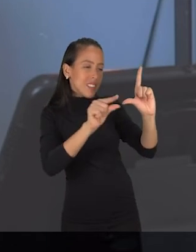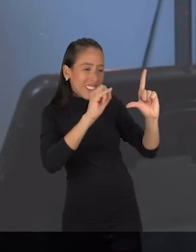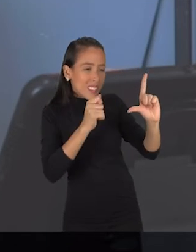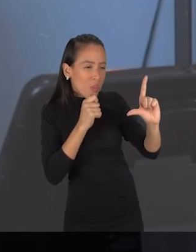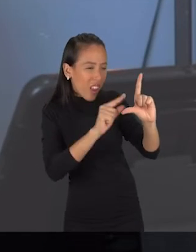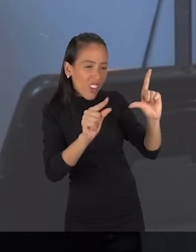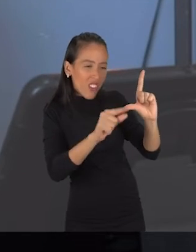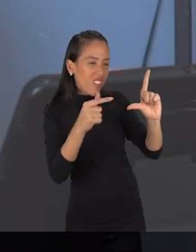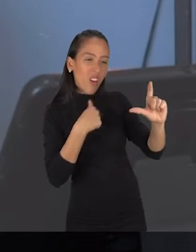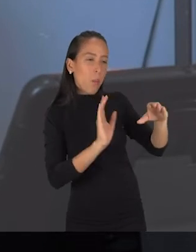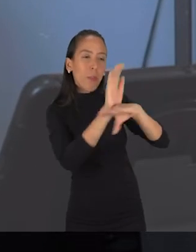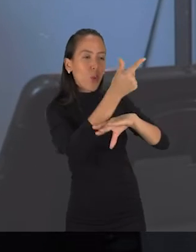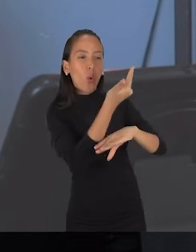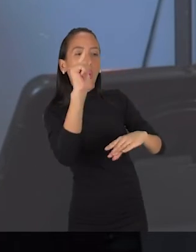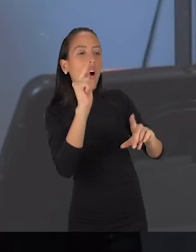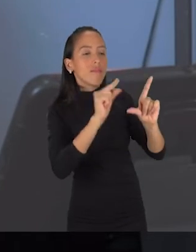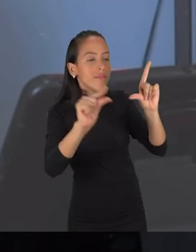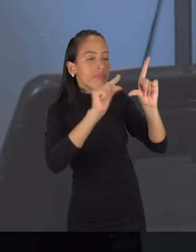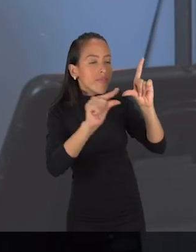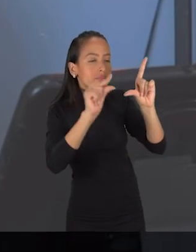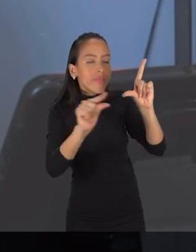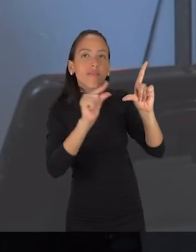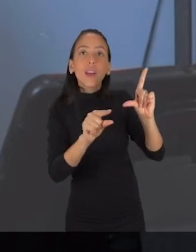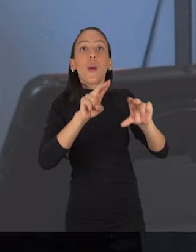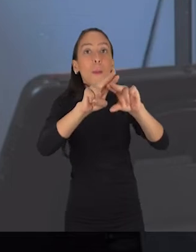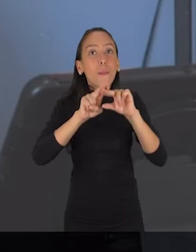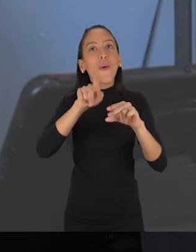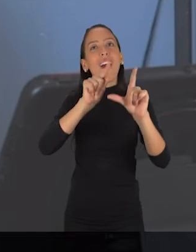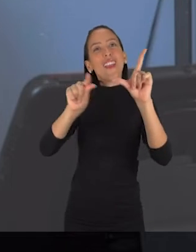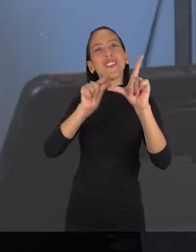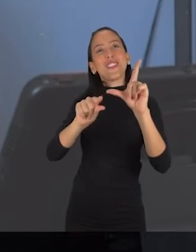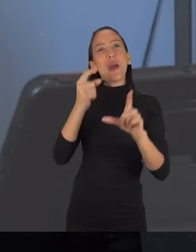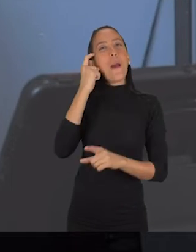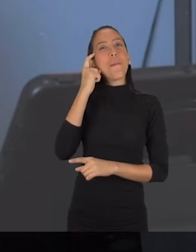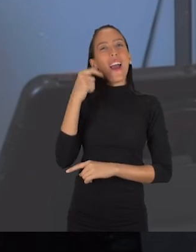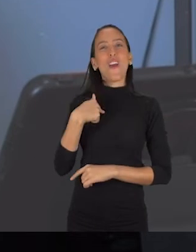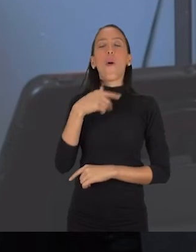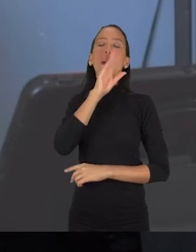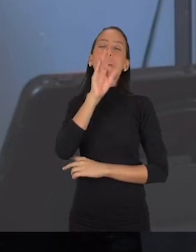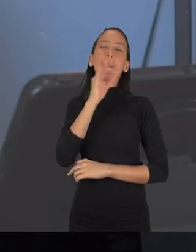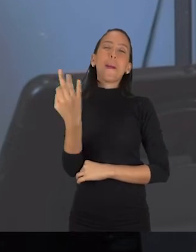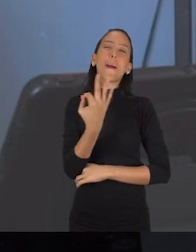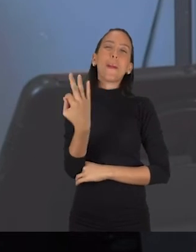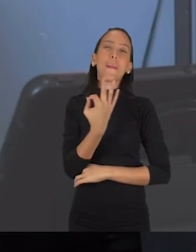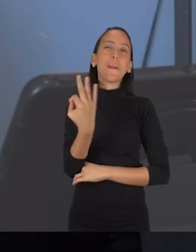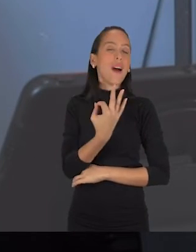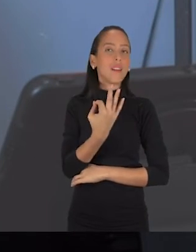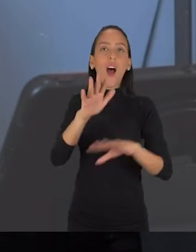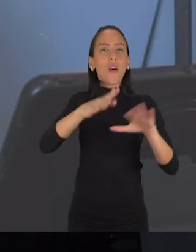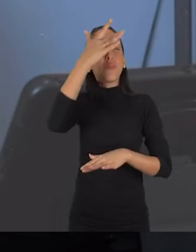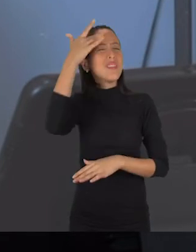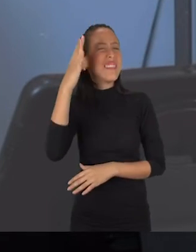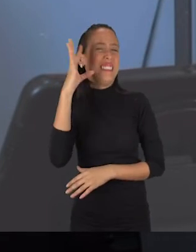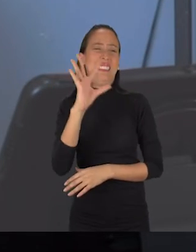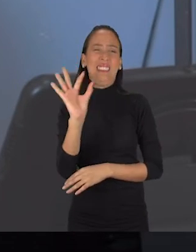pular o seu vídeo. Então é muito importante que você legende também porque a gente acha que a nossa dicção é perfeita. Mas nem sempre o que a gente falou